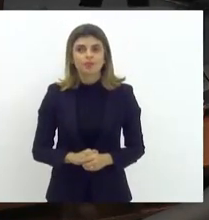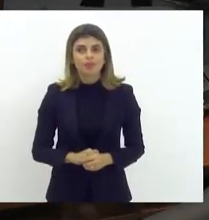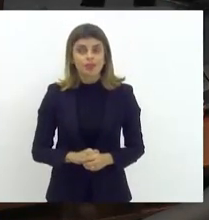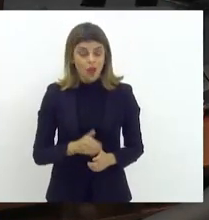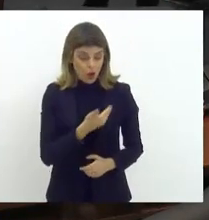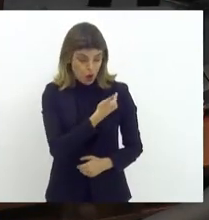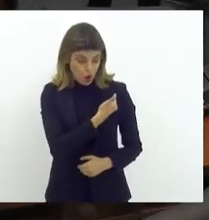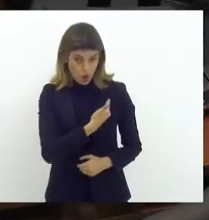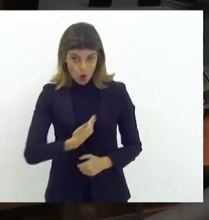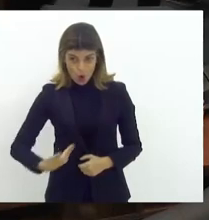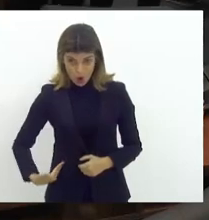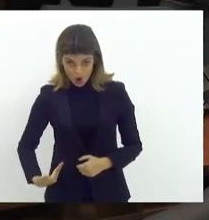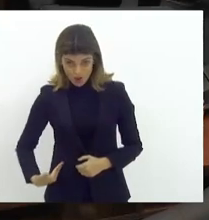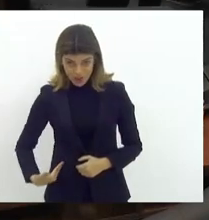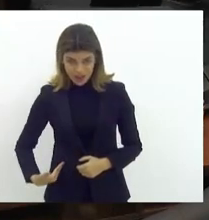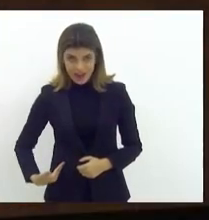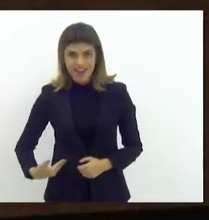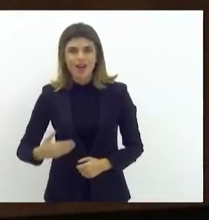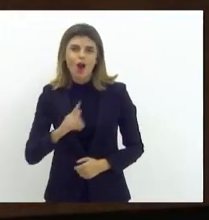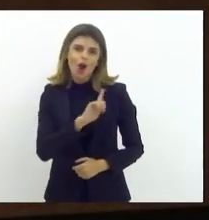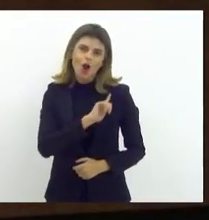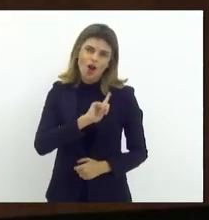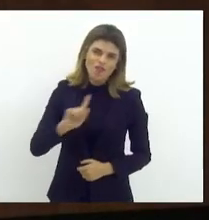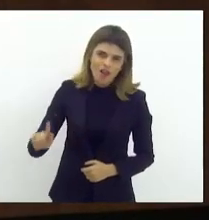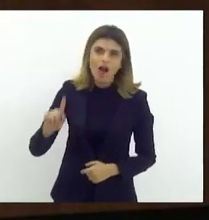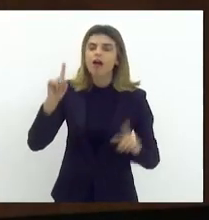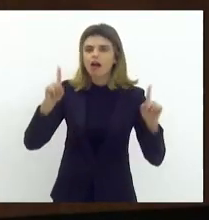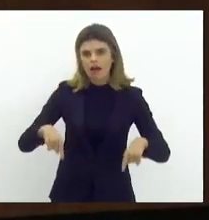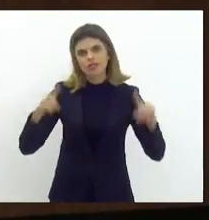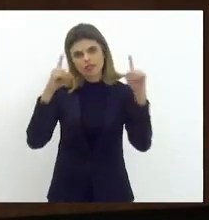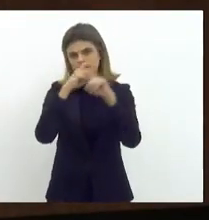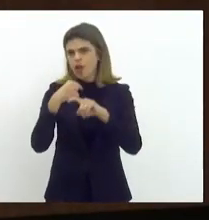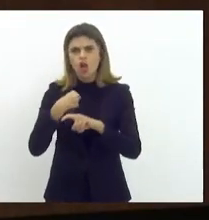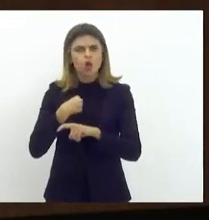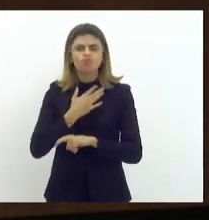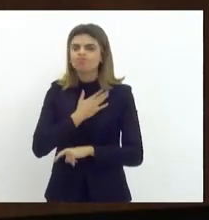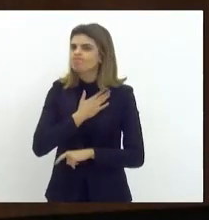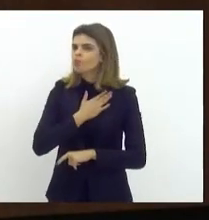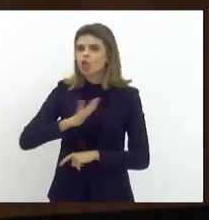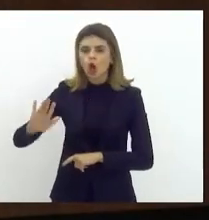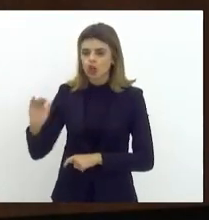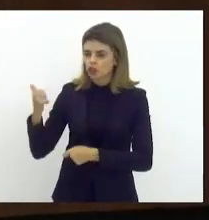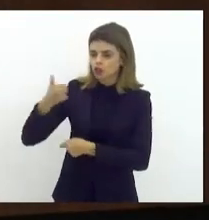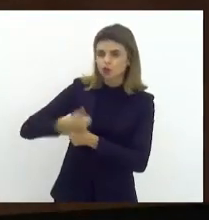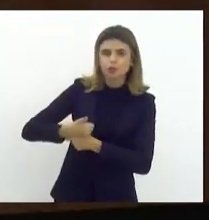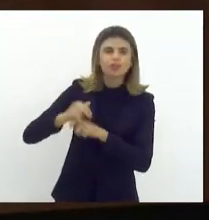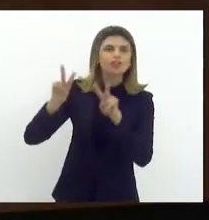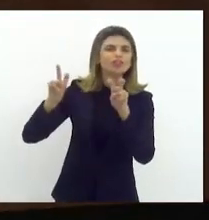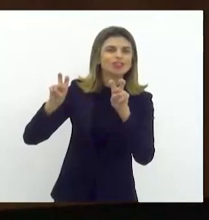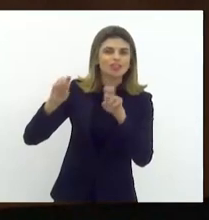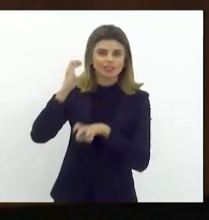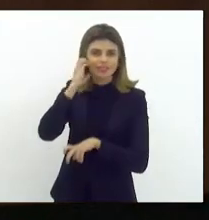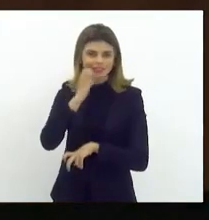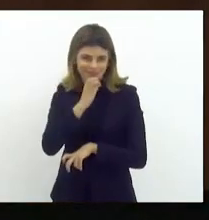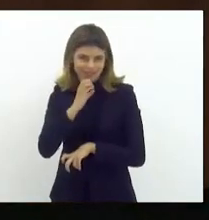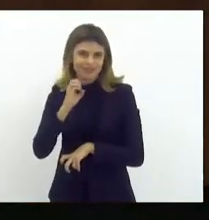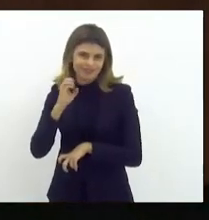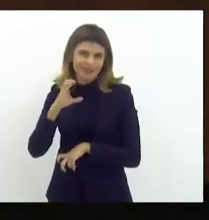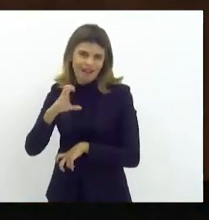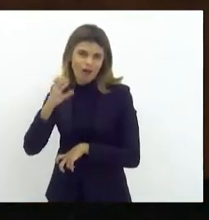é difícil eu não gostaria de estar na pele do governador Cláudio Carlos ele das escolhas tem que fazer